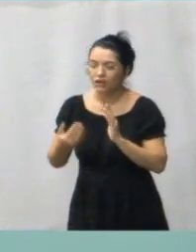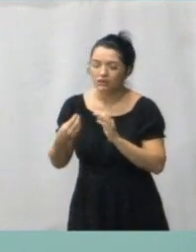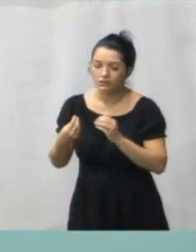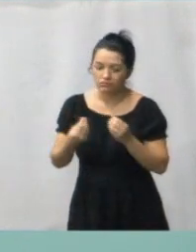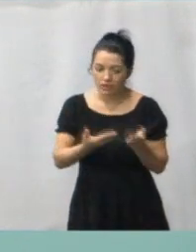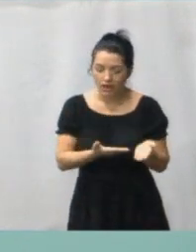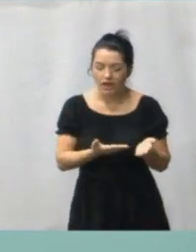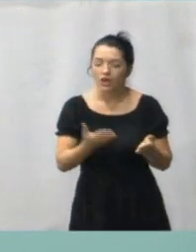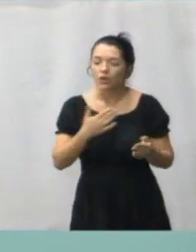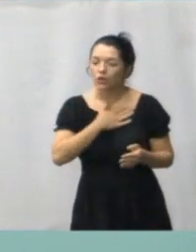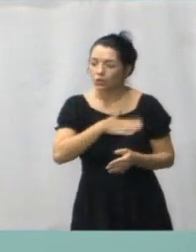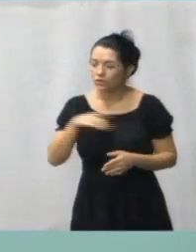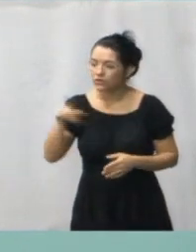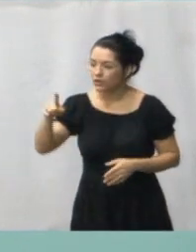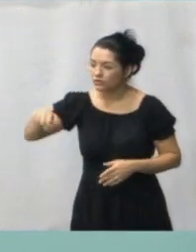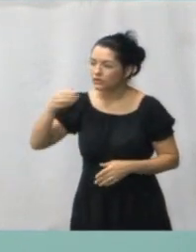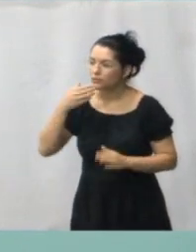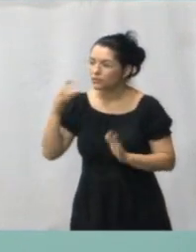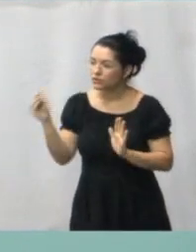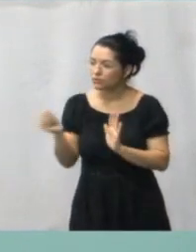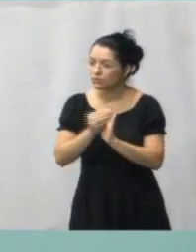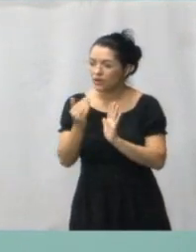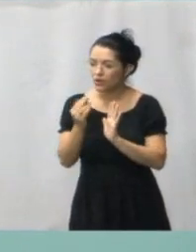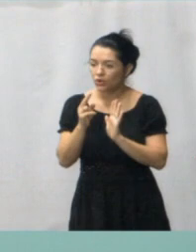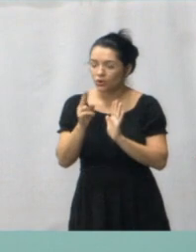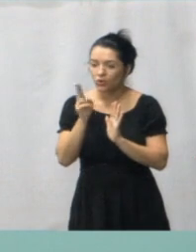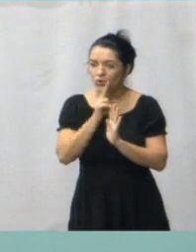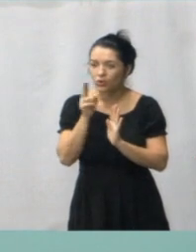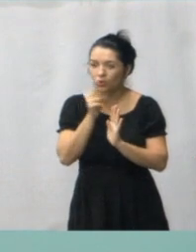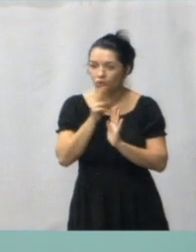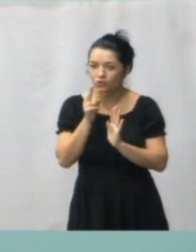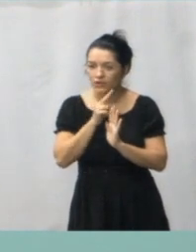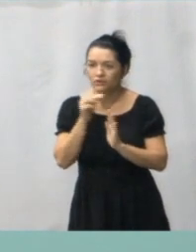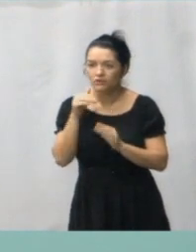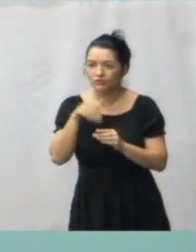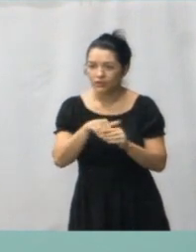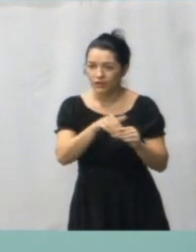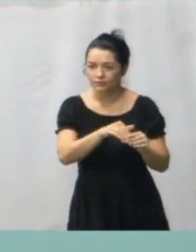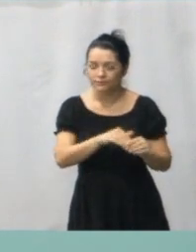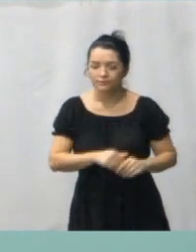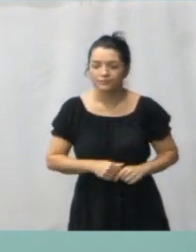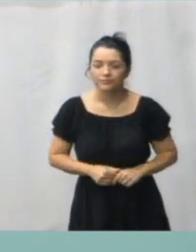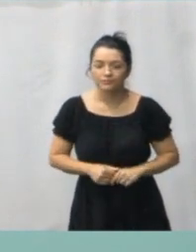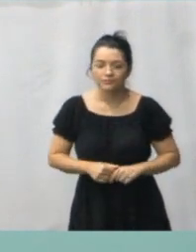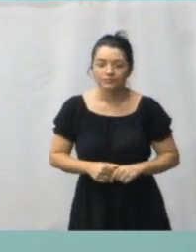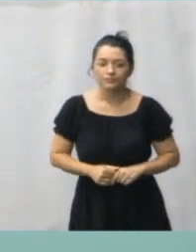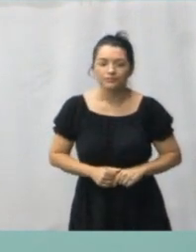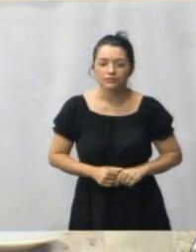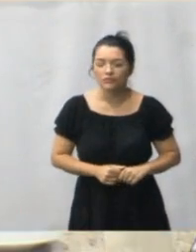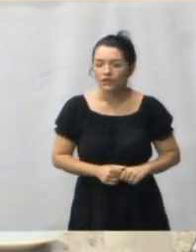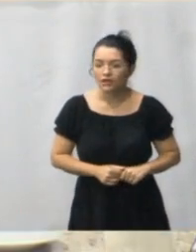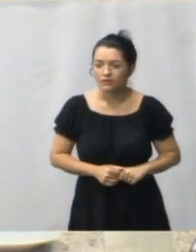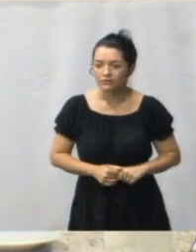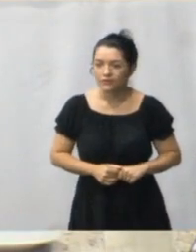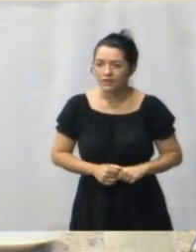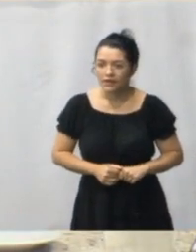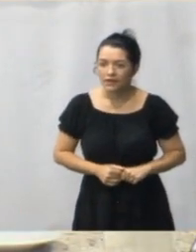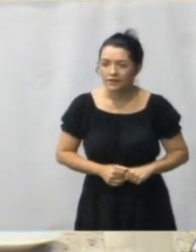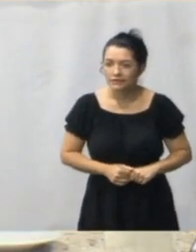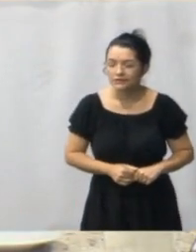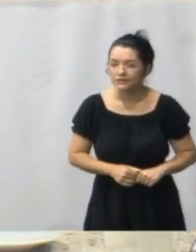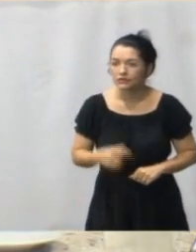emergência, que votasse esse projeto com urgência. É um pedido, eu só vou. A gente precisa, para cumprir